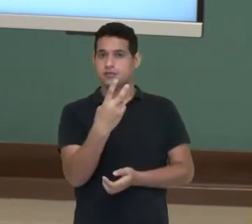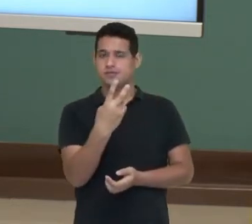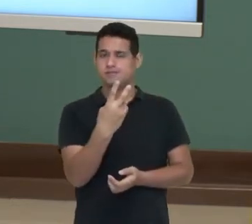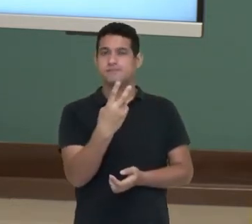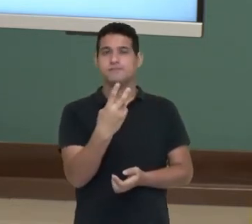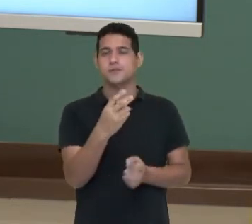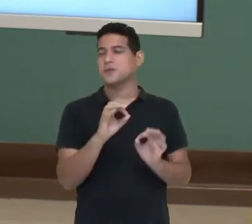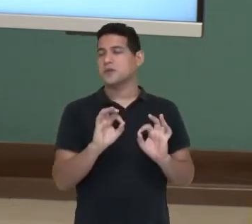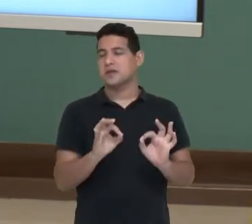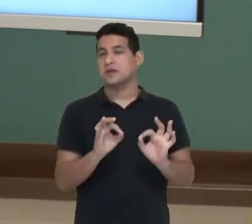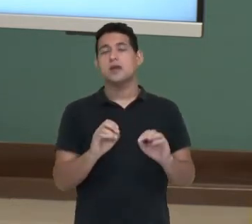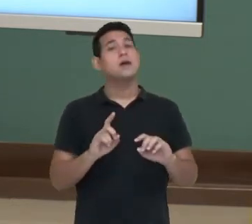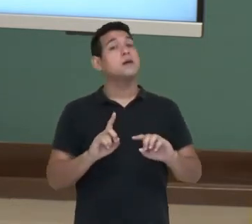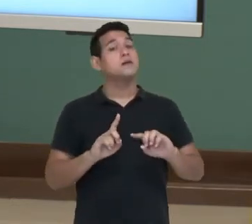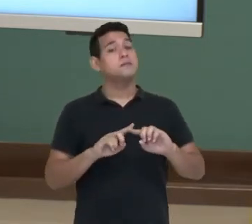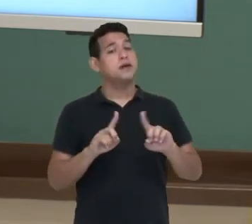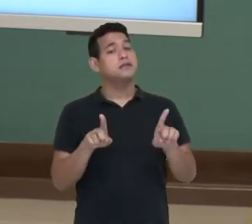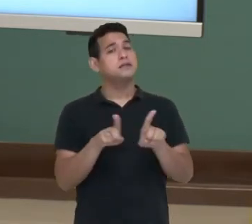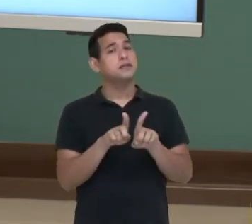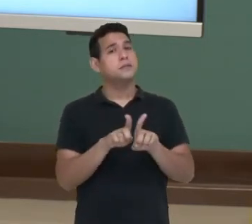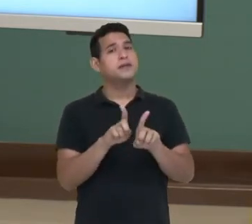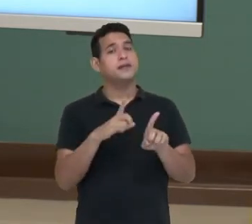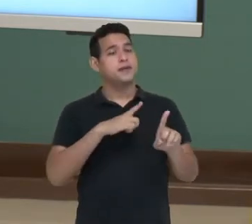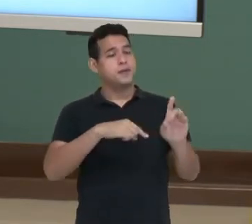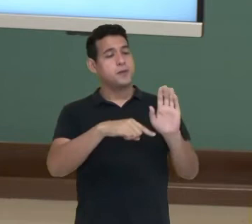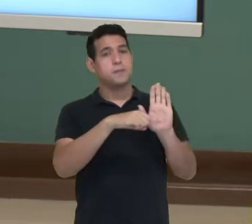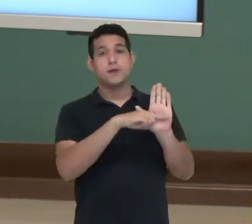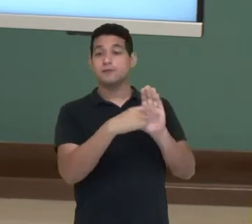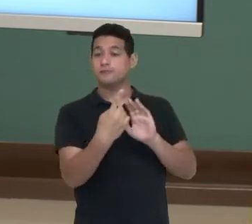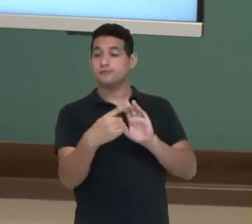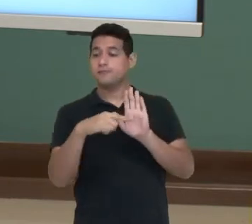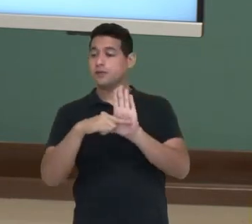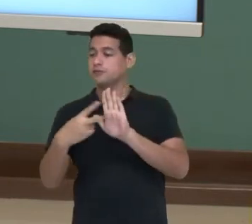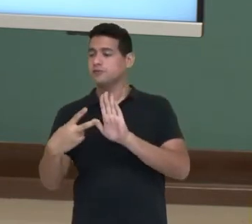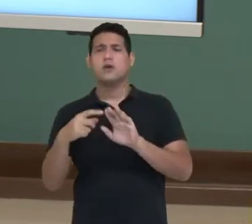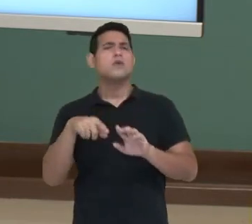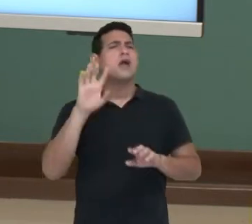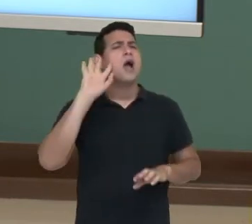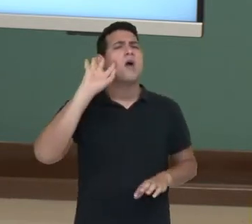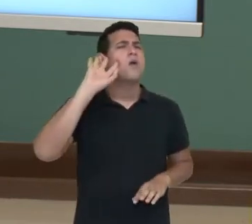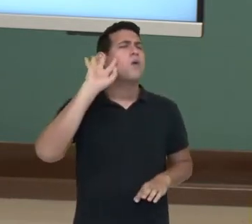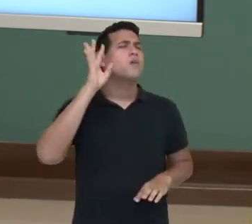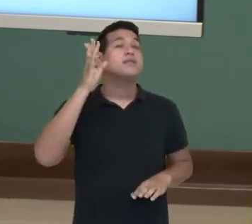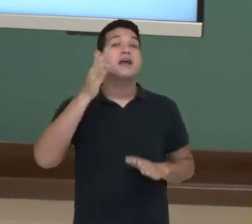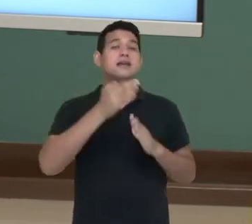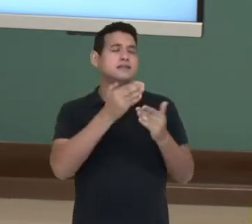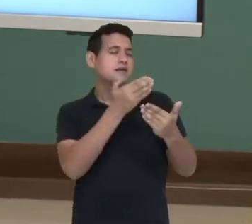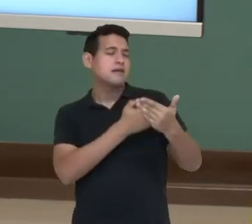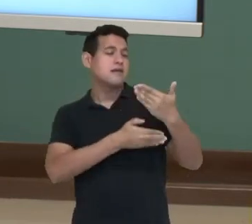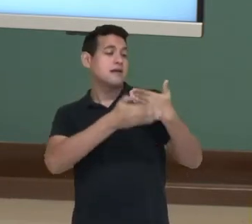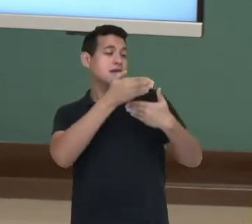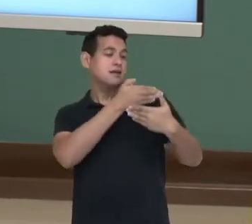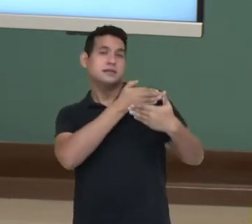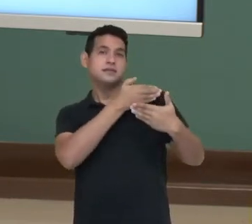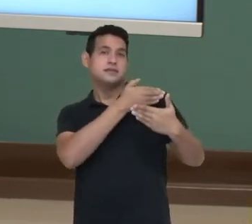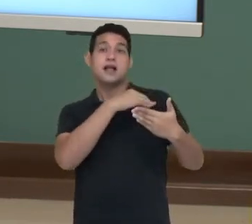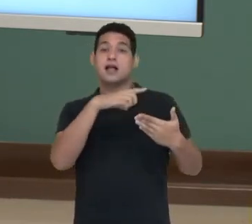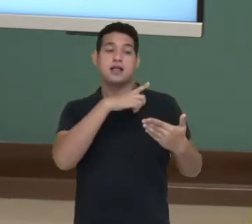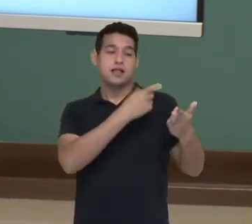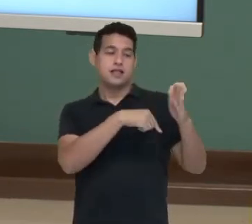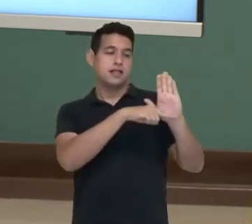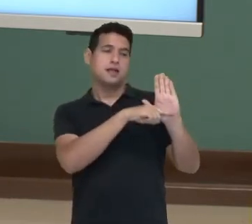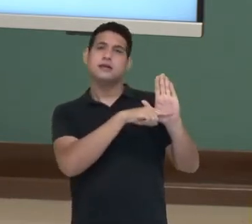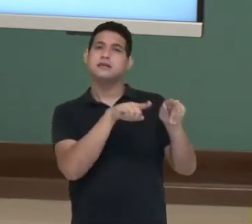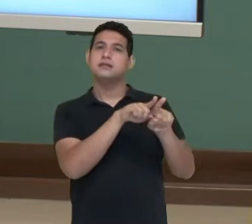molezinha, né? E também chutei o menos 1 e menos 2 para ver o que acontece um pouco antes, lá na parte